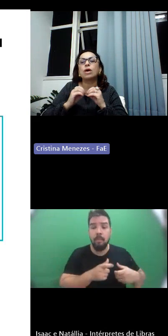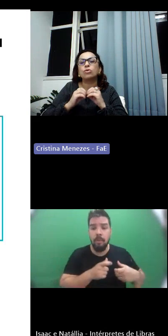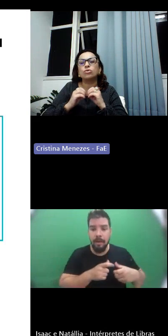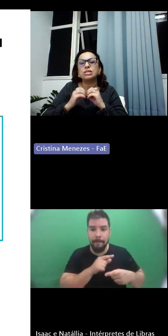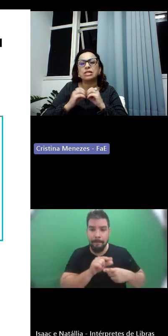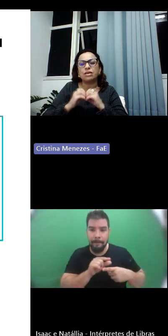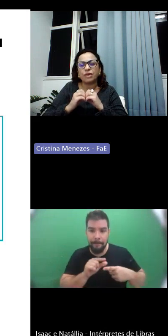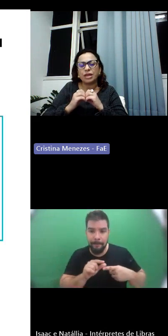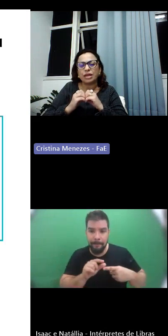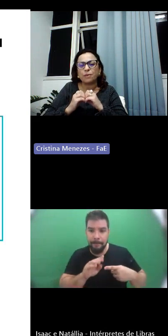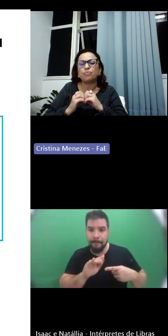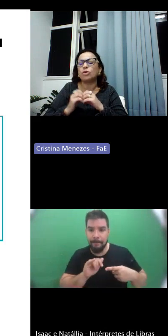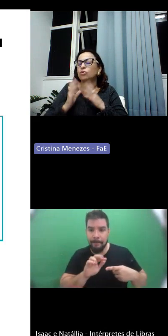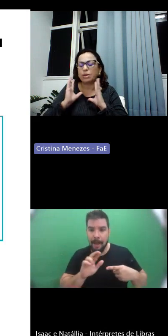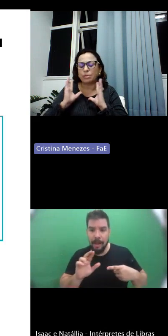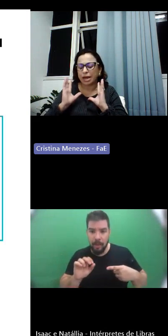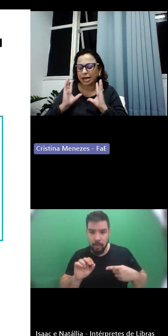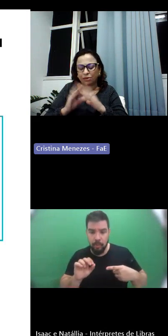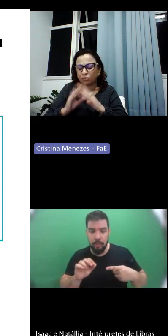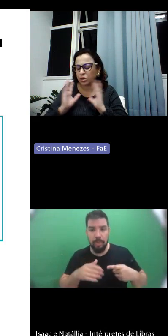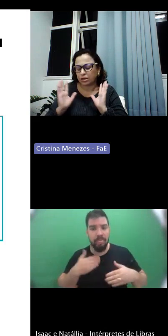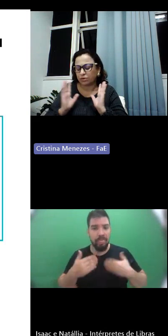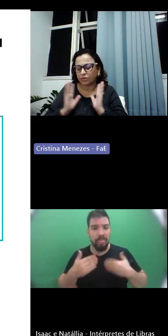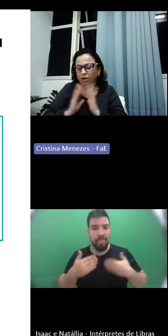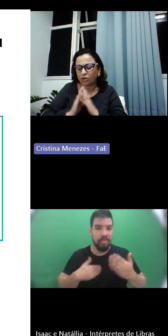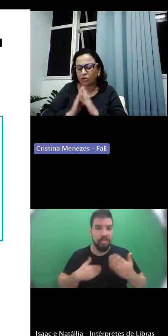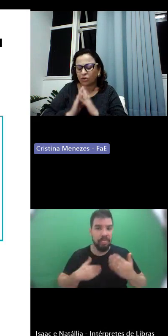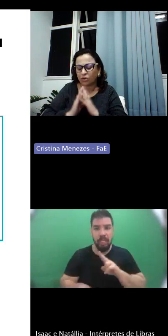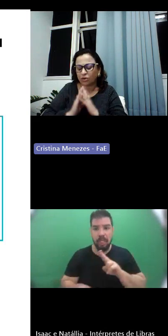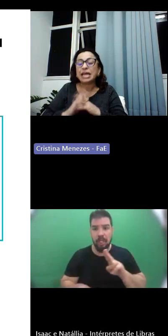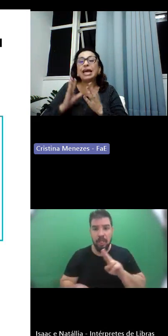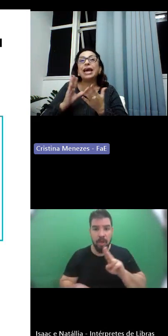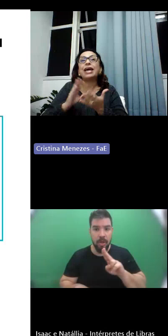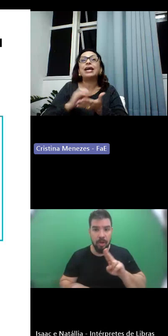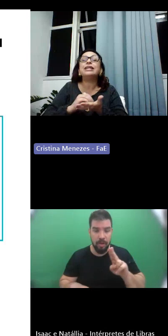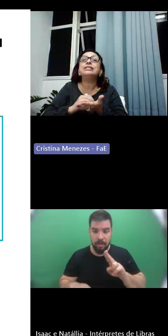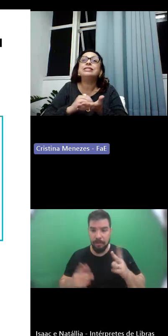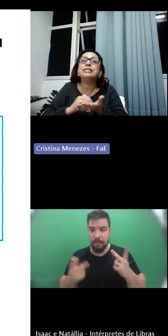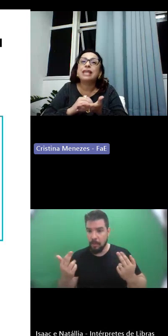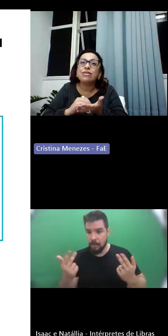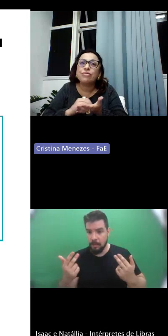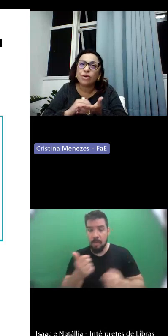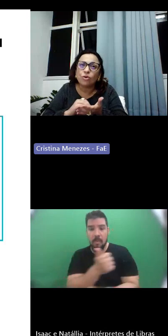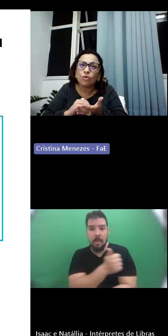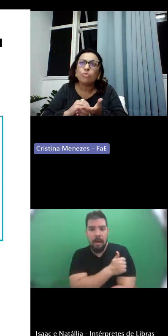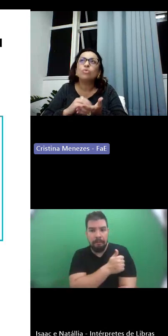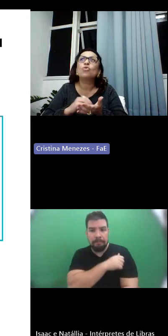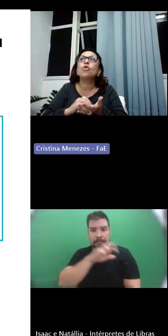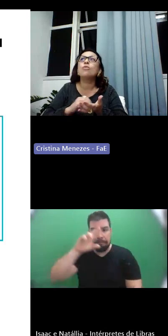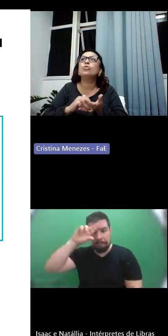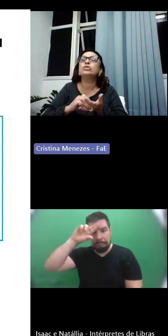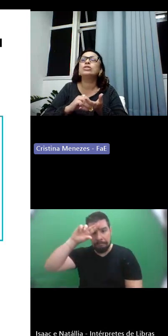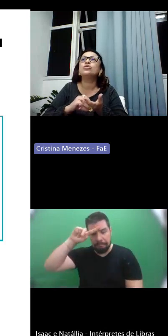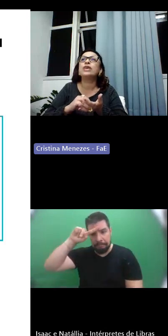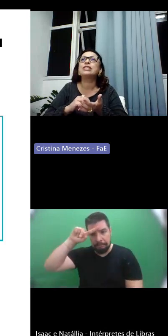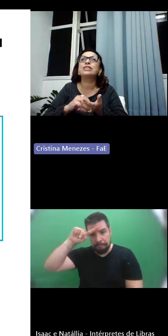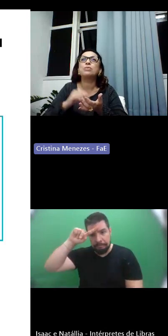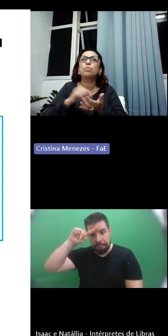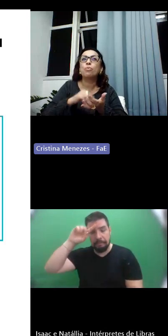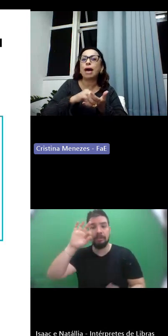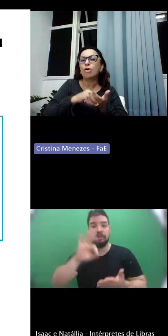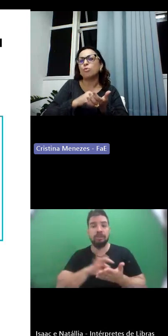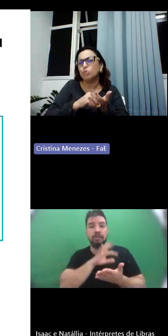hora do aluno se inscrever, eu não vou lembrar quem foi, não vem ao caso, né? Ele se inscreveu como se